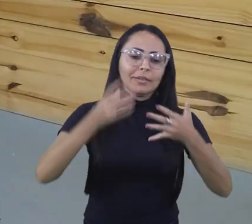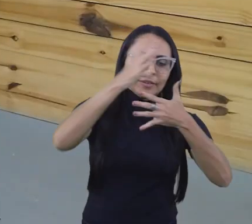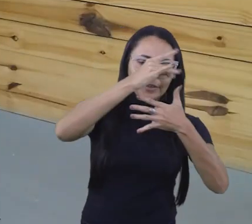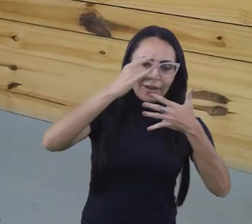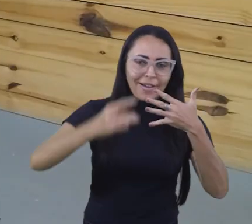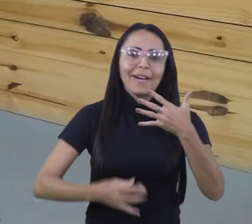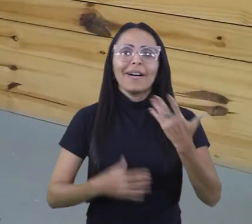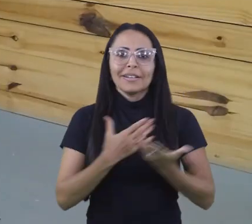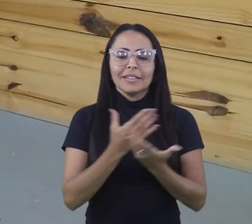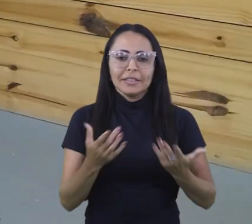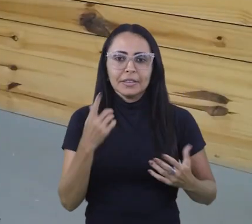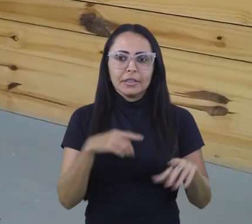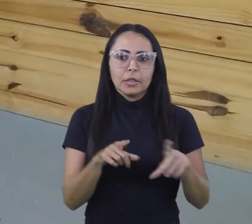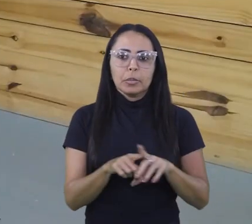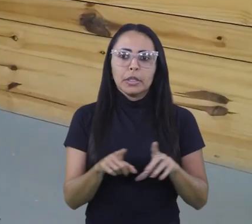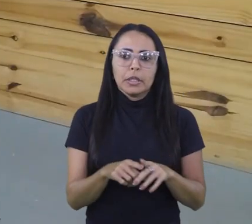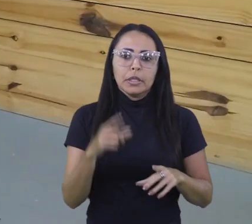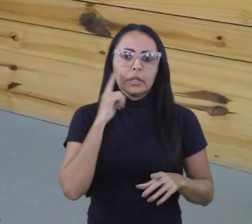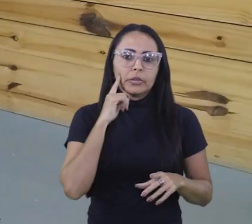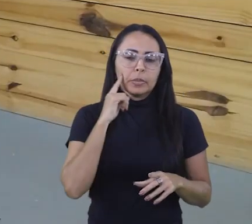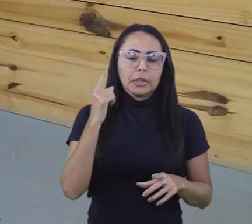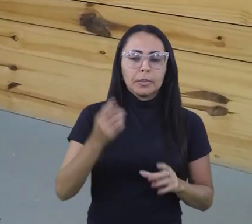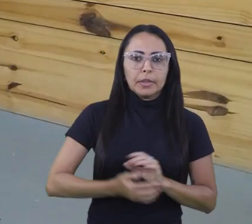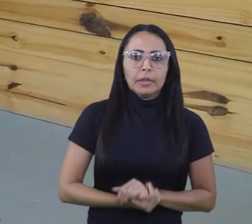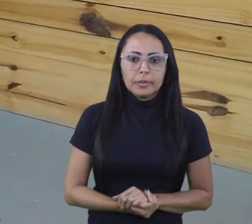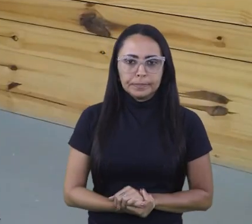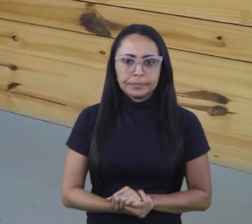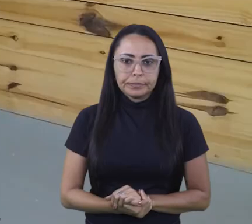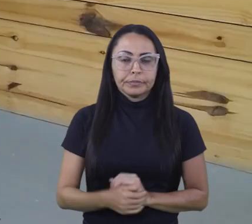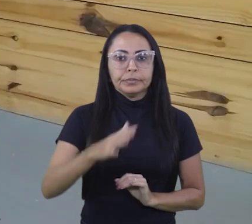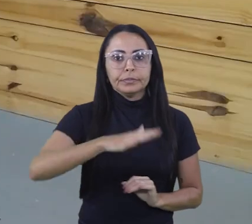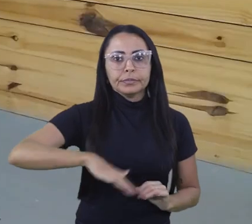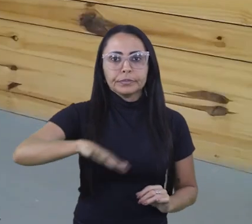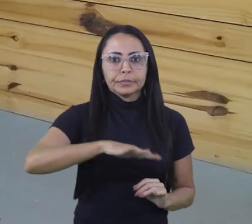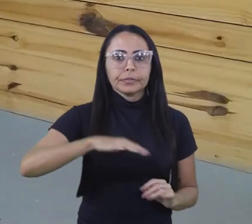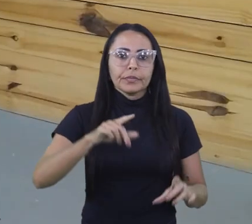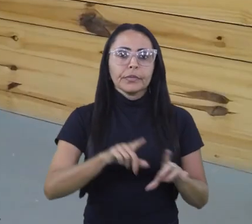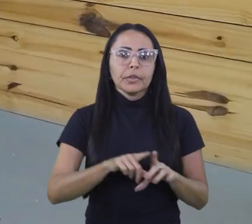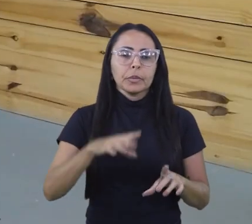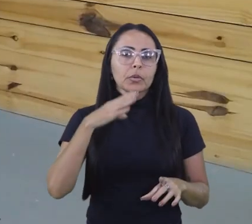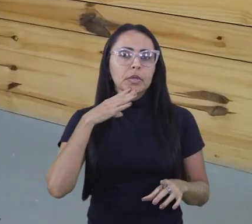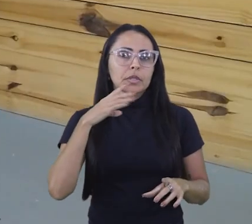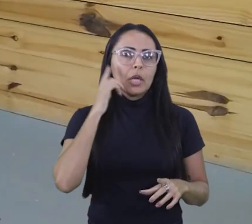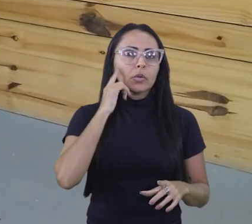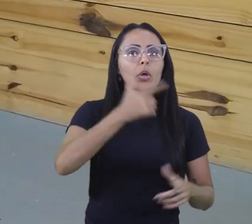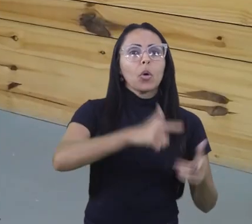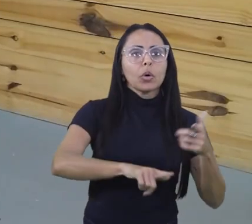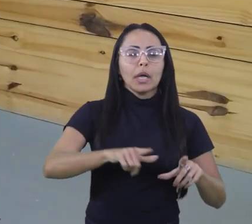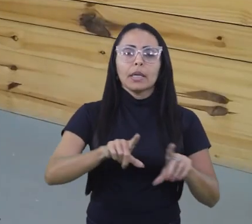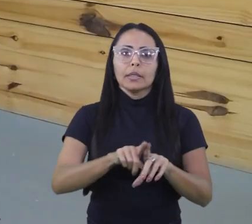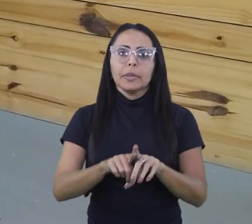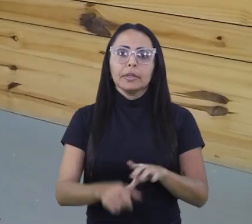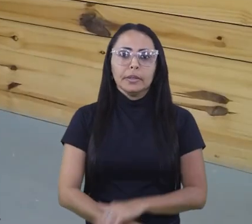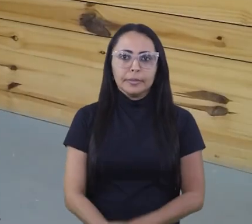certo? Então, é dentro dessa lógica que a gente tem que pensar a hierarquia. Uma grande área do conhecimento, uma sub-área e outras áreas mais